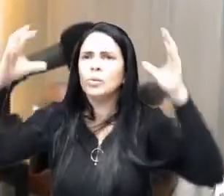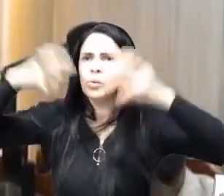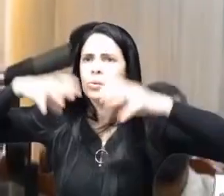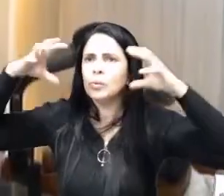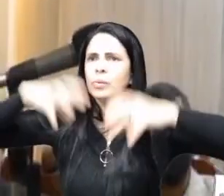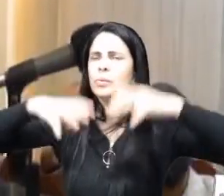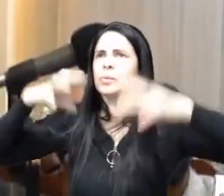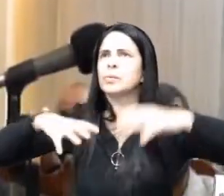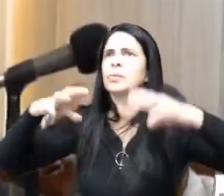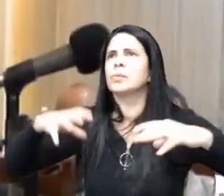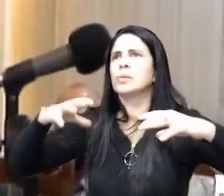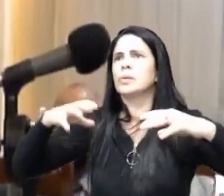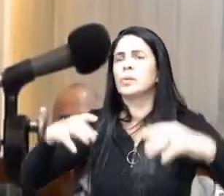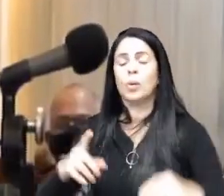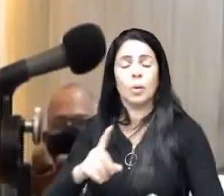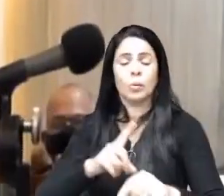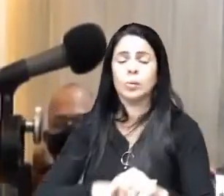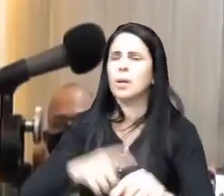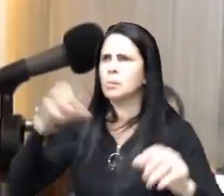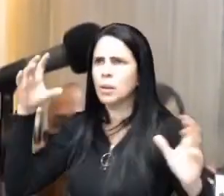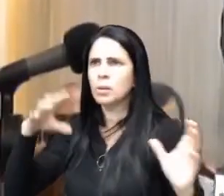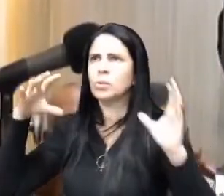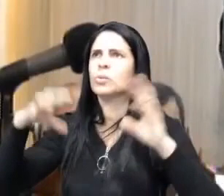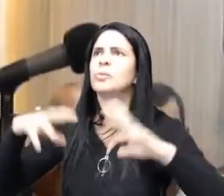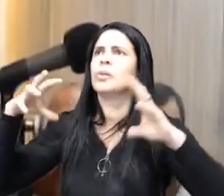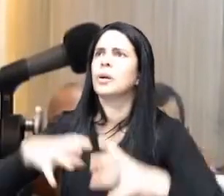chuva no tempo da chuva,